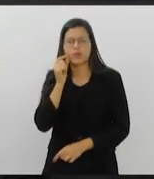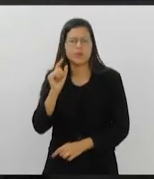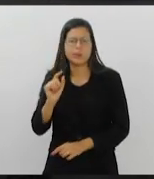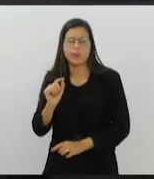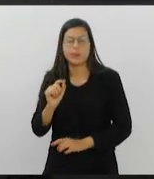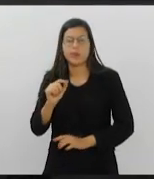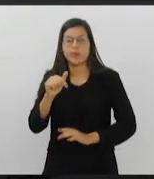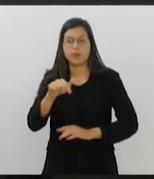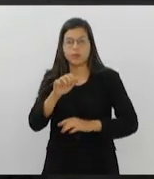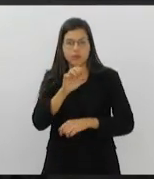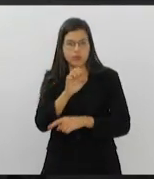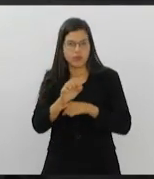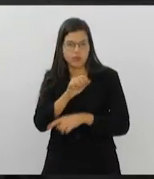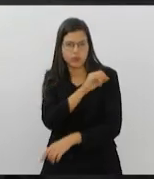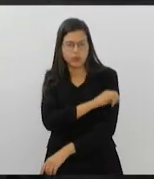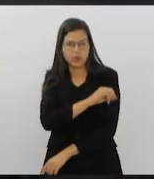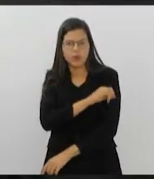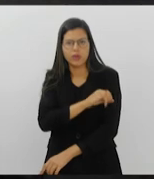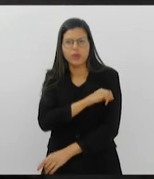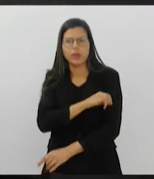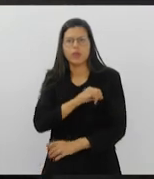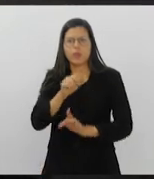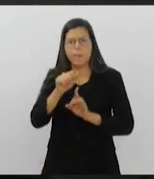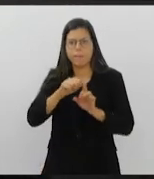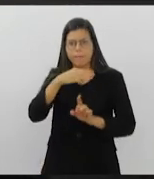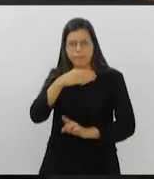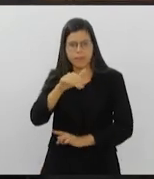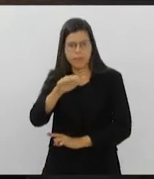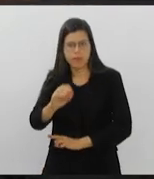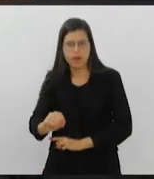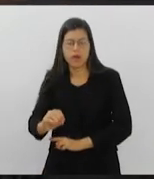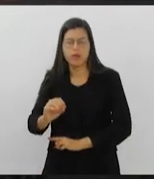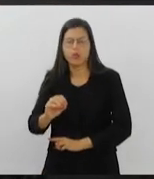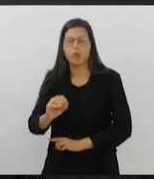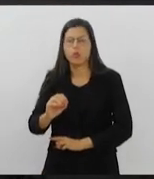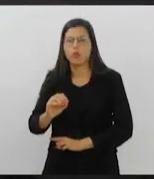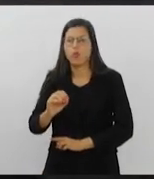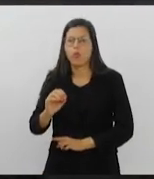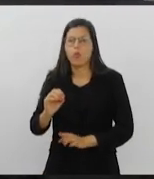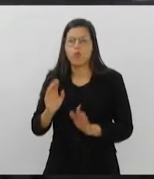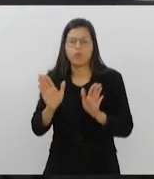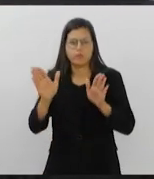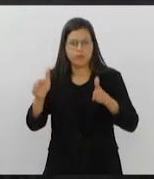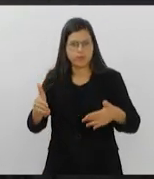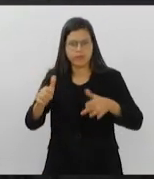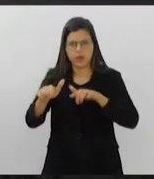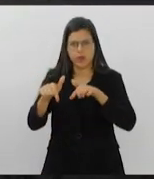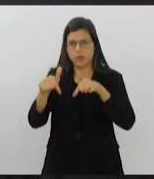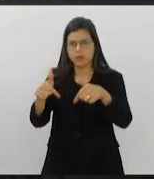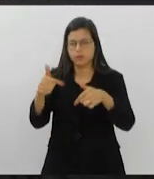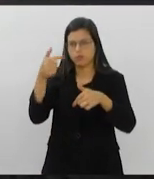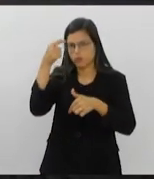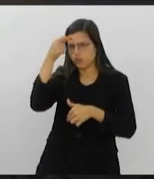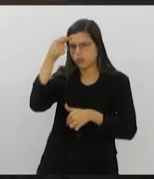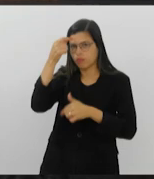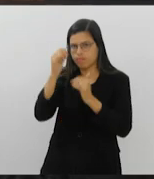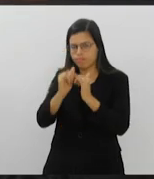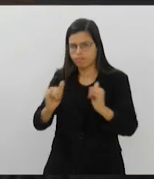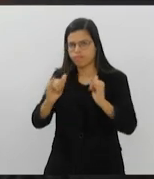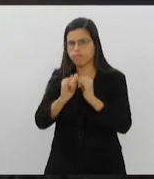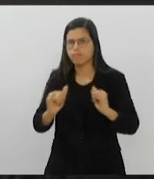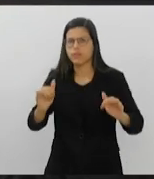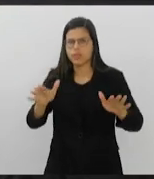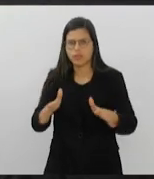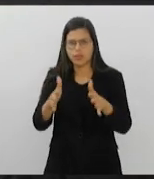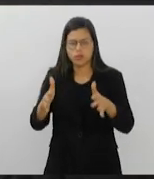Estado do Rio de Janeiro a campanha Maio Furtacor, dedicado às ações de conscientização,